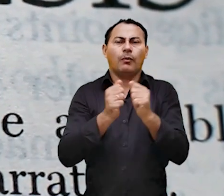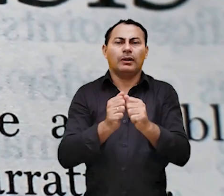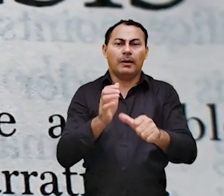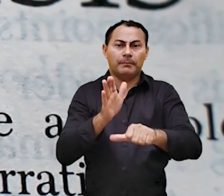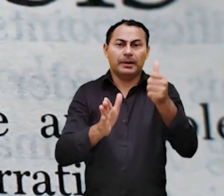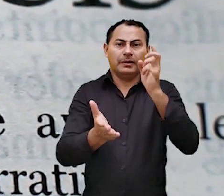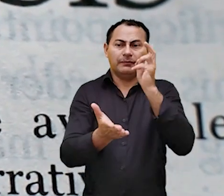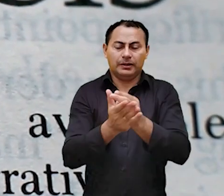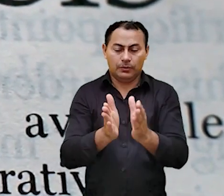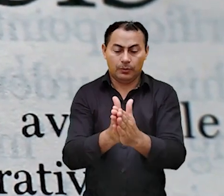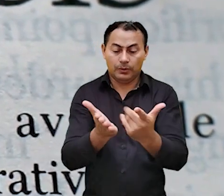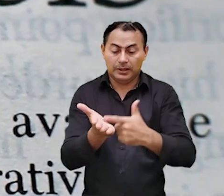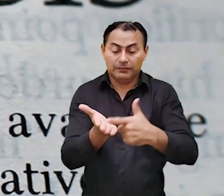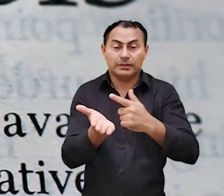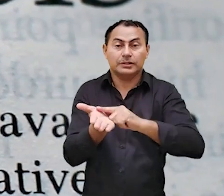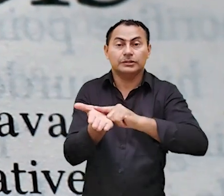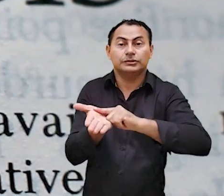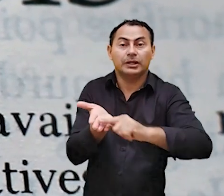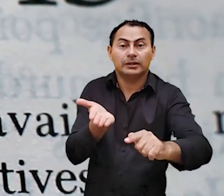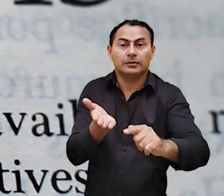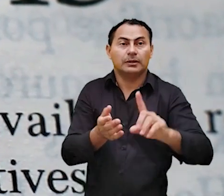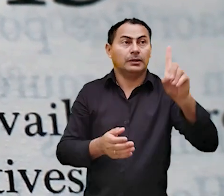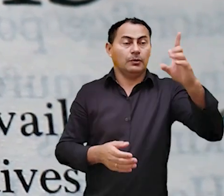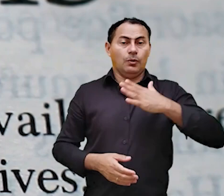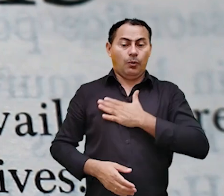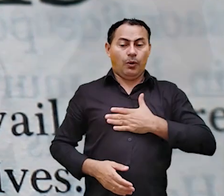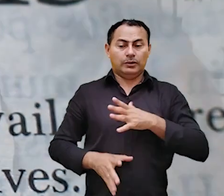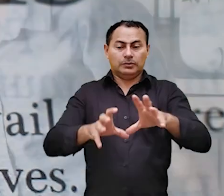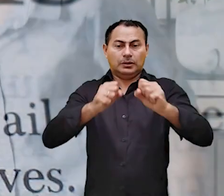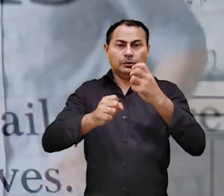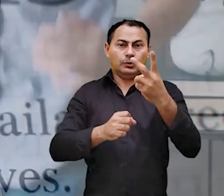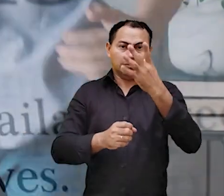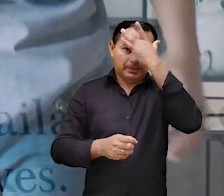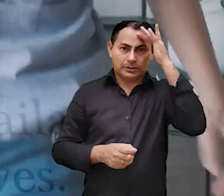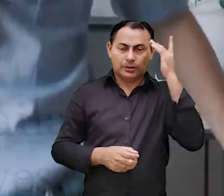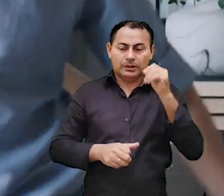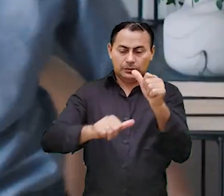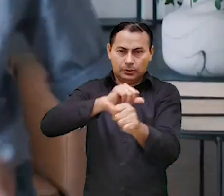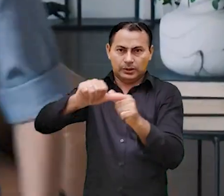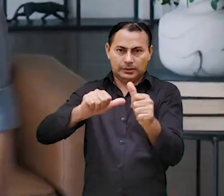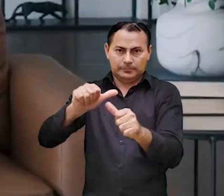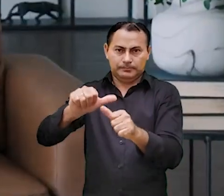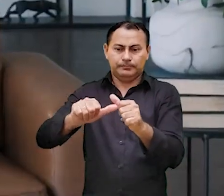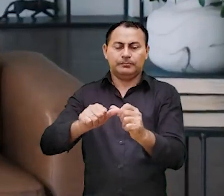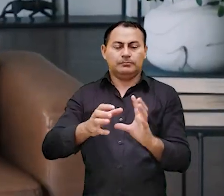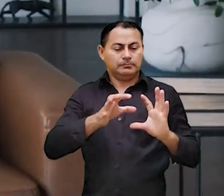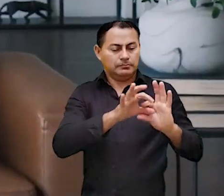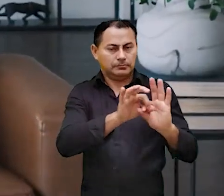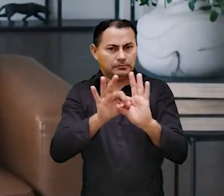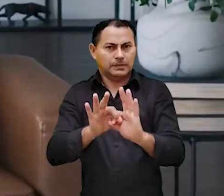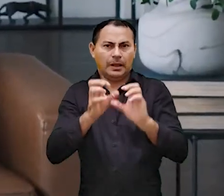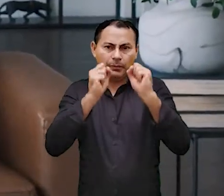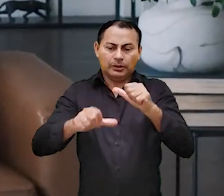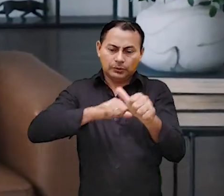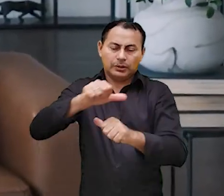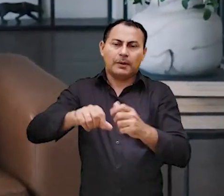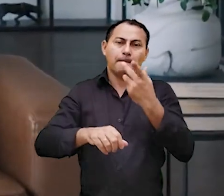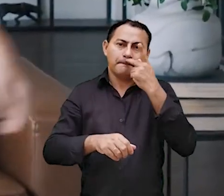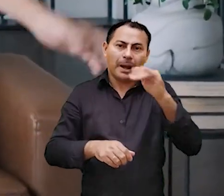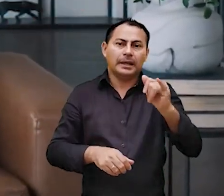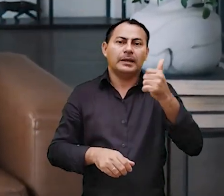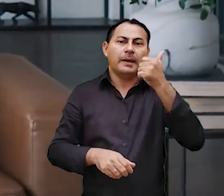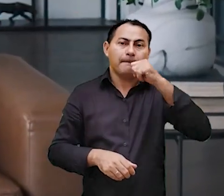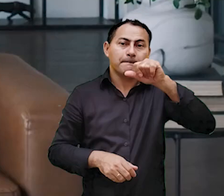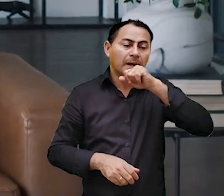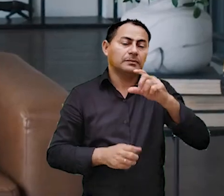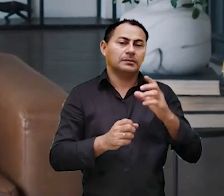Deparamos-nos com ela pela primeira vez no livro de Gênesis. Deus gosta de pegar 2 pessoas e torná-las parceiras, que poderão se